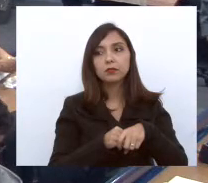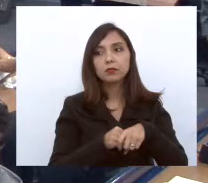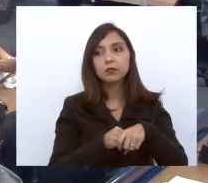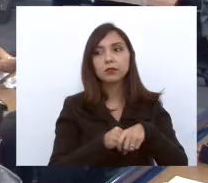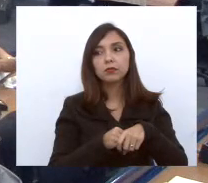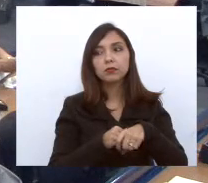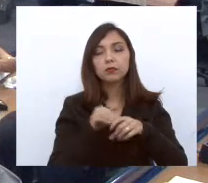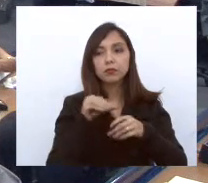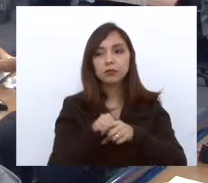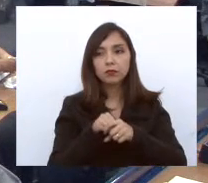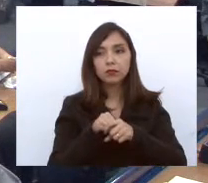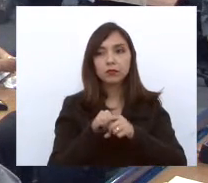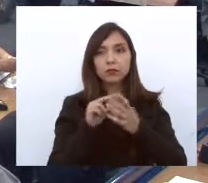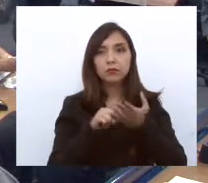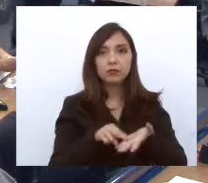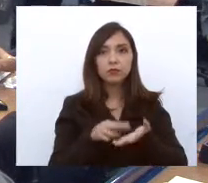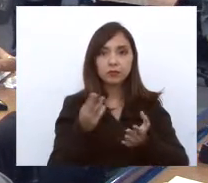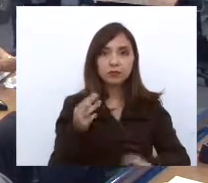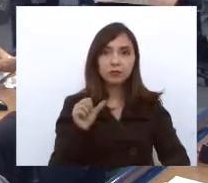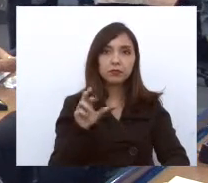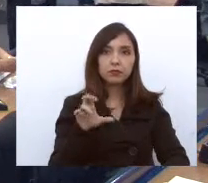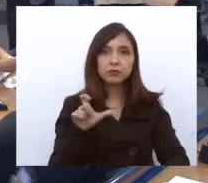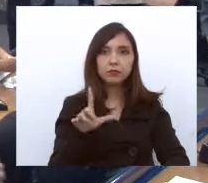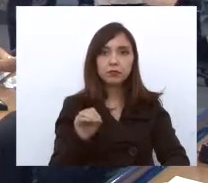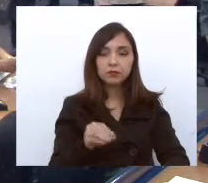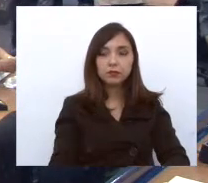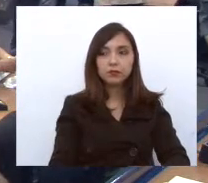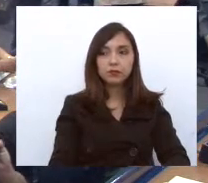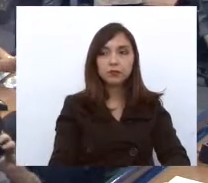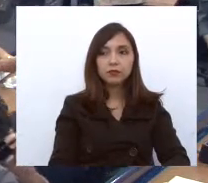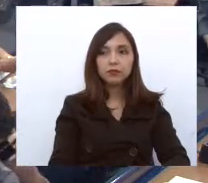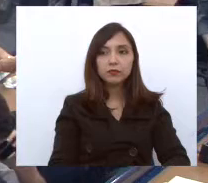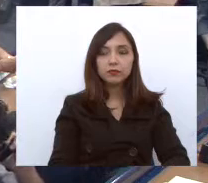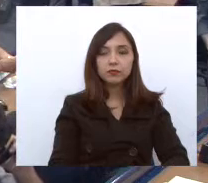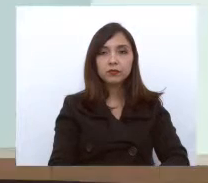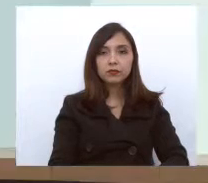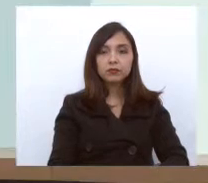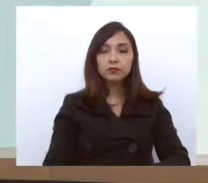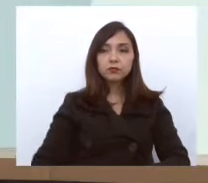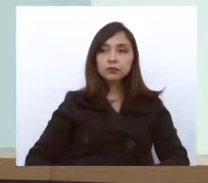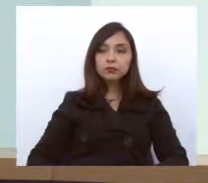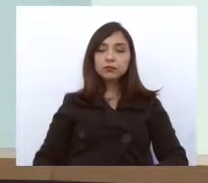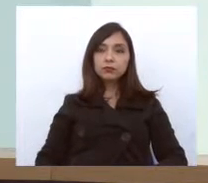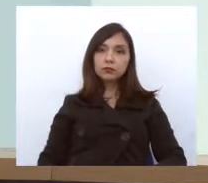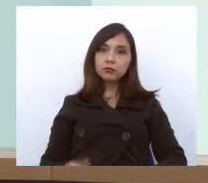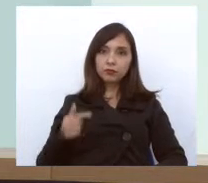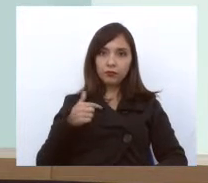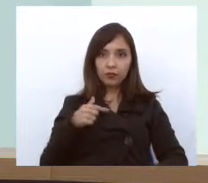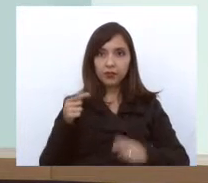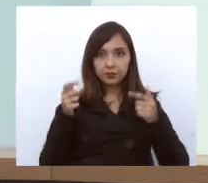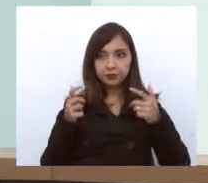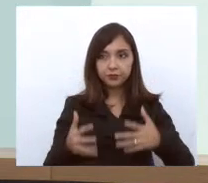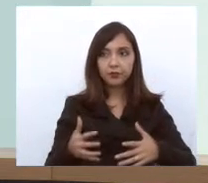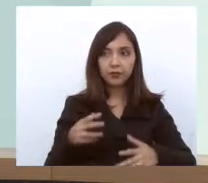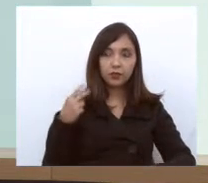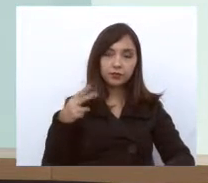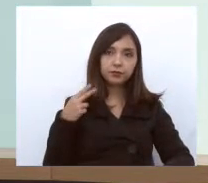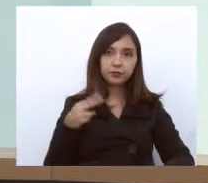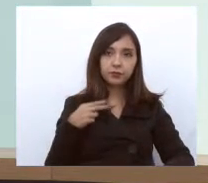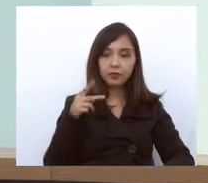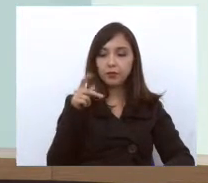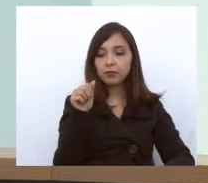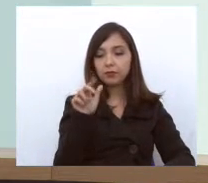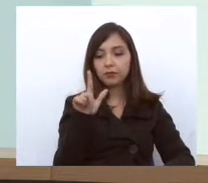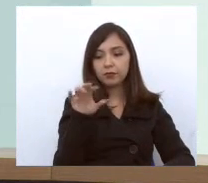Em votação, para encaminhar, vereador Marcelo Seminaldo. Presidente, ser bem breve, né? É um pouco na linha do que disse o nobre vereador